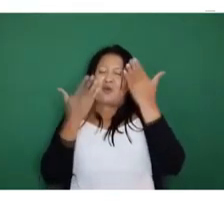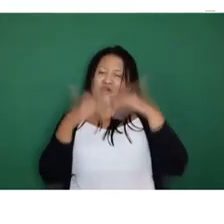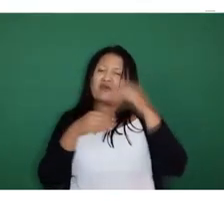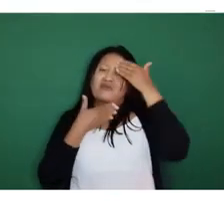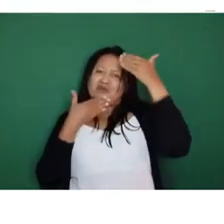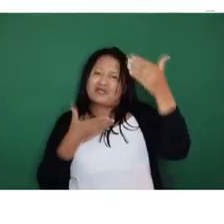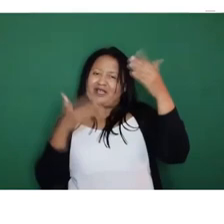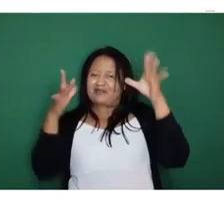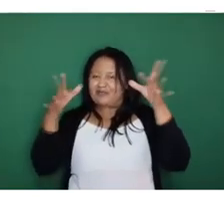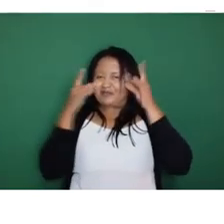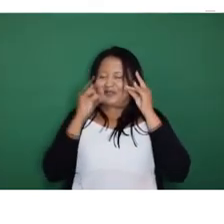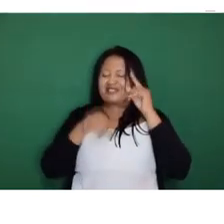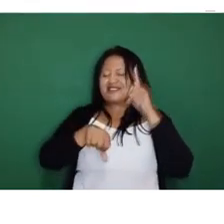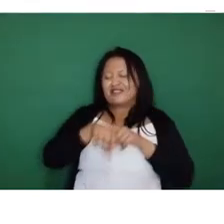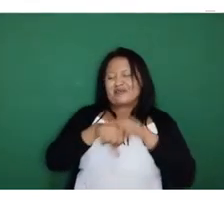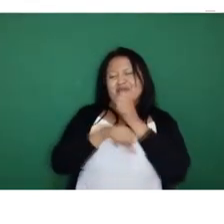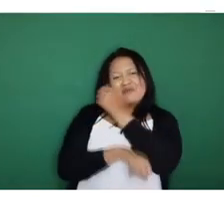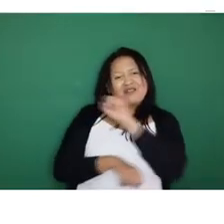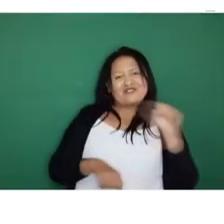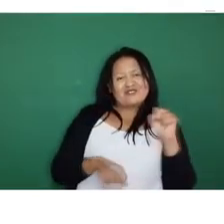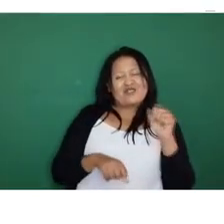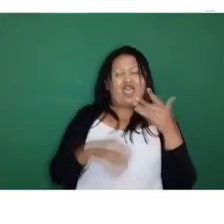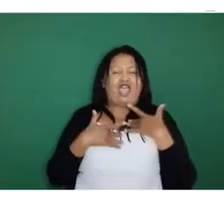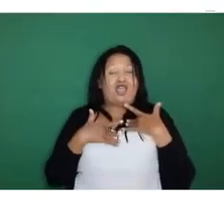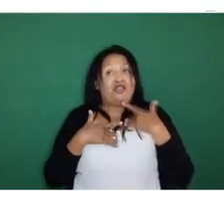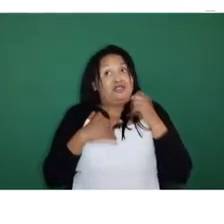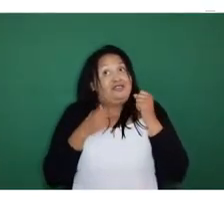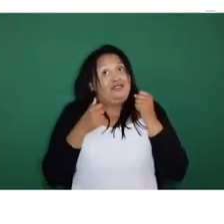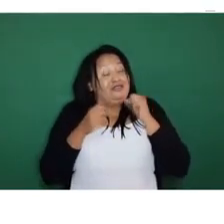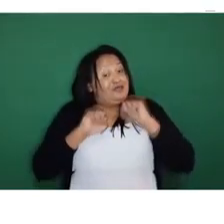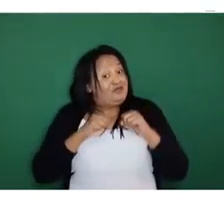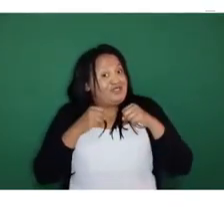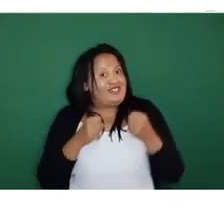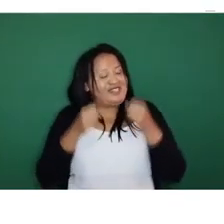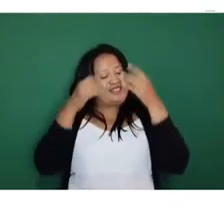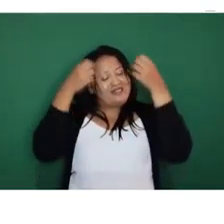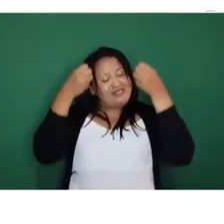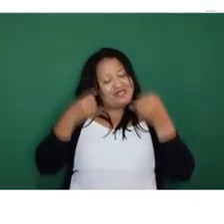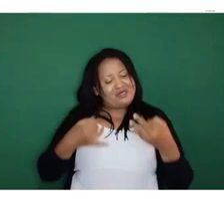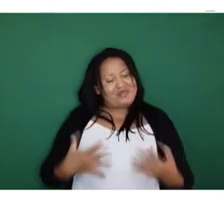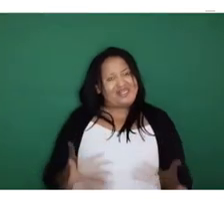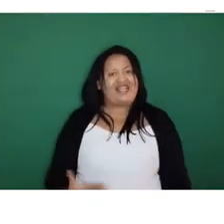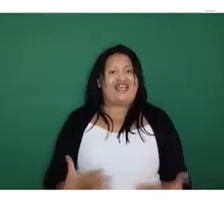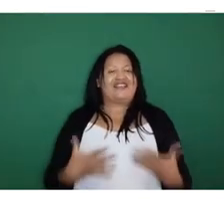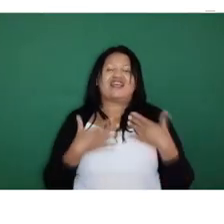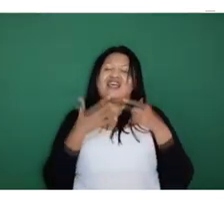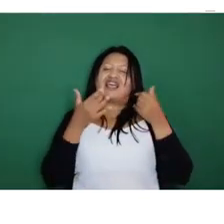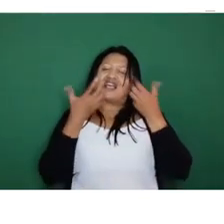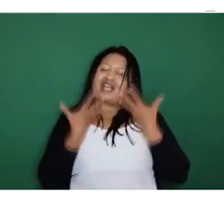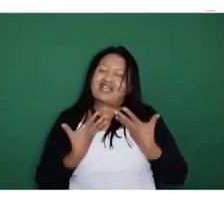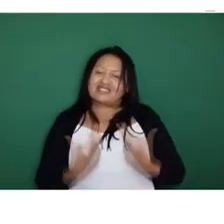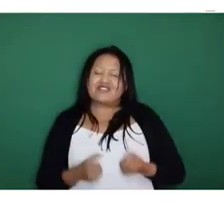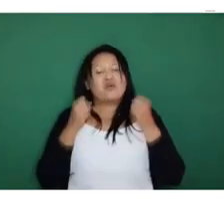obrigado pela atenção por todo esse tempo que a gente passou né Eu Tentei Ser detalhada Nessas questões Então se ficou um pouco cansativo você pode dividir essas